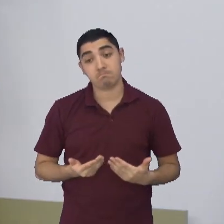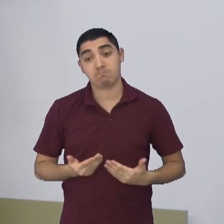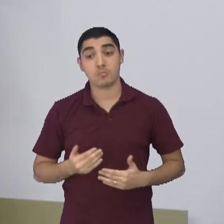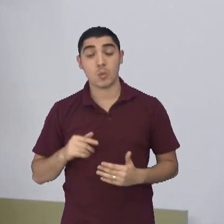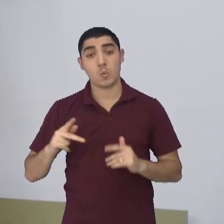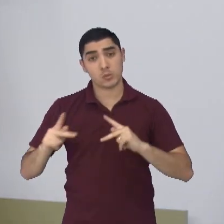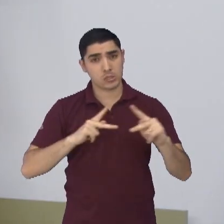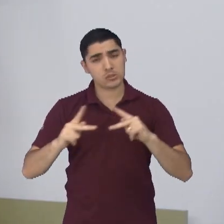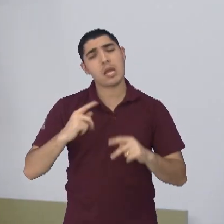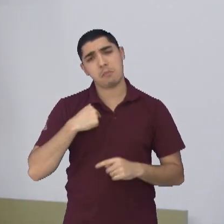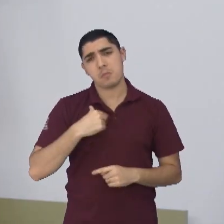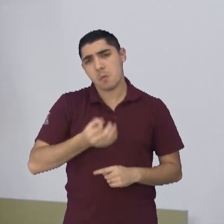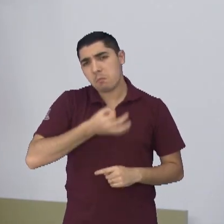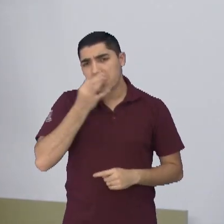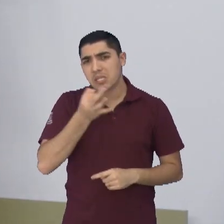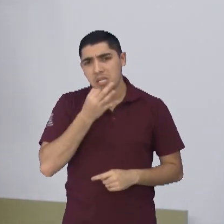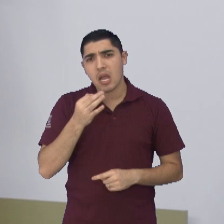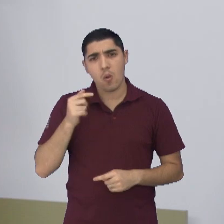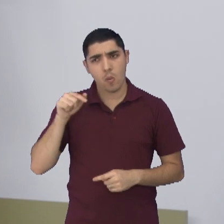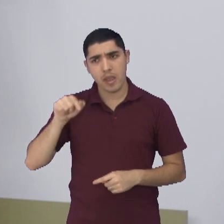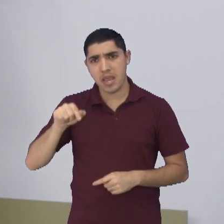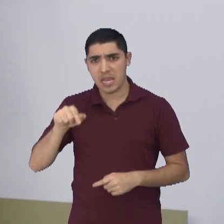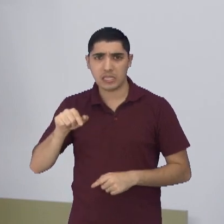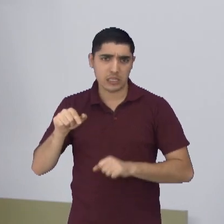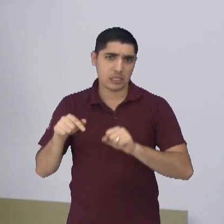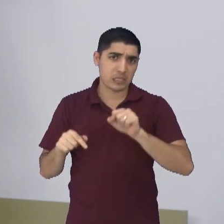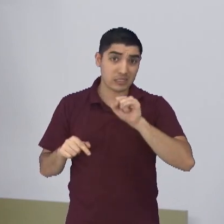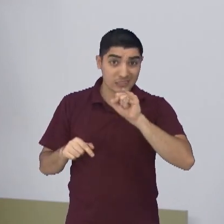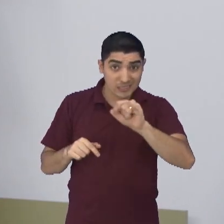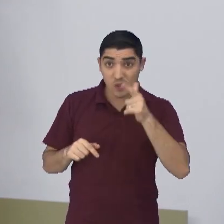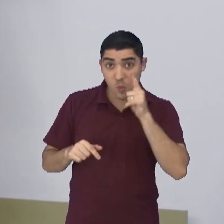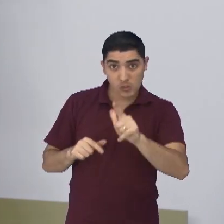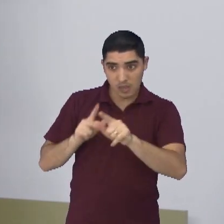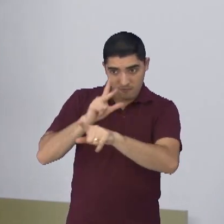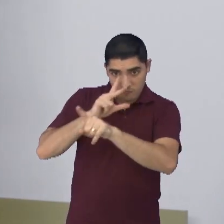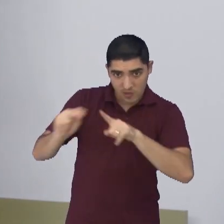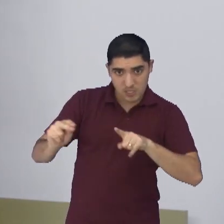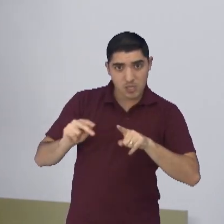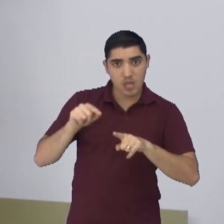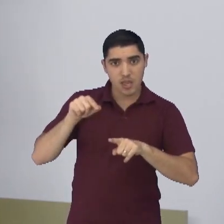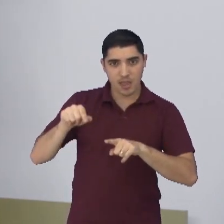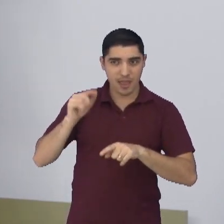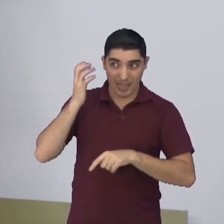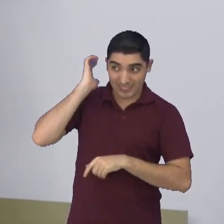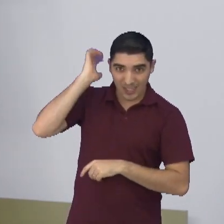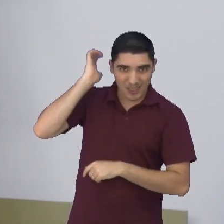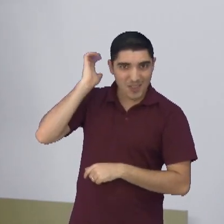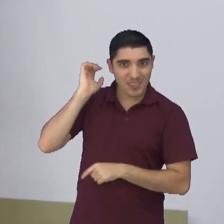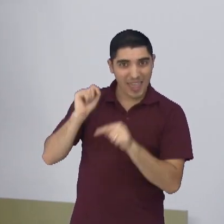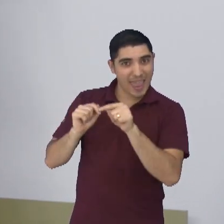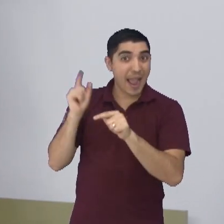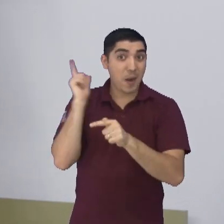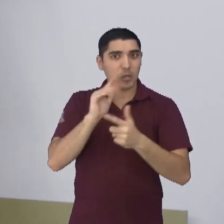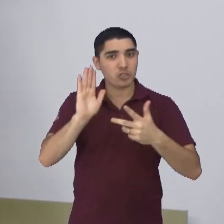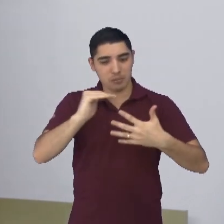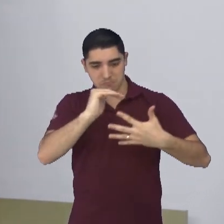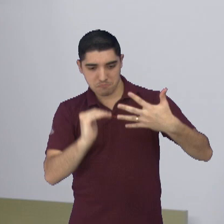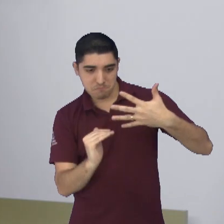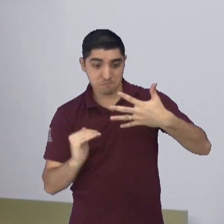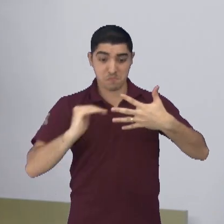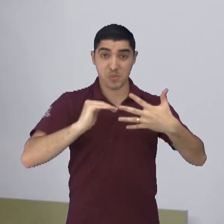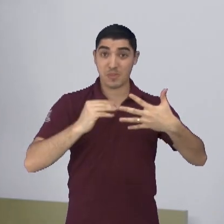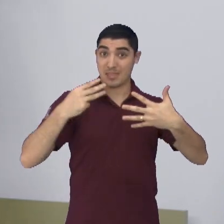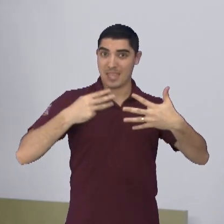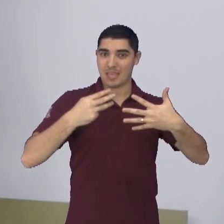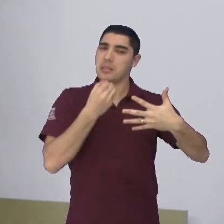já conseguindo essa vitória contra o Santo André, já colocou num patamar legal, já subiu